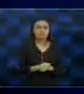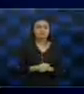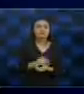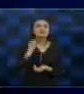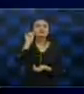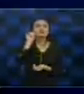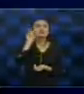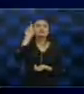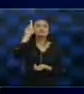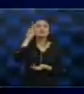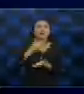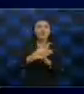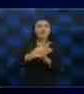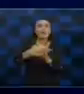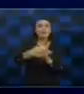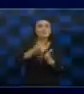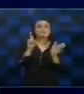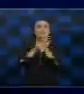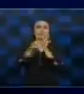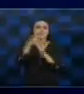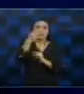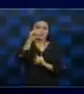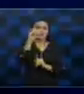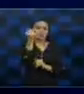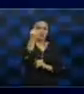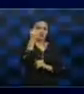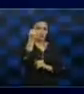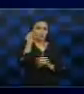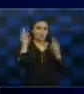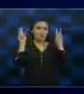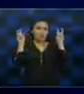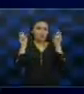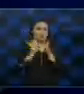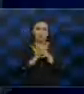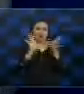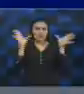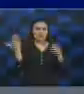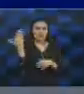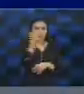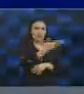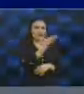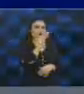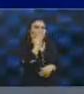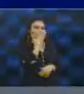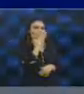ordem. Candidato Marcelo, 30 segundos para uma pergunta, tema livre para o candidato Arthur.